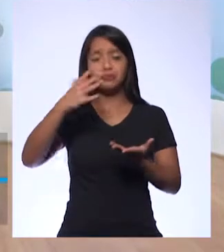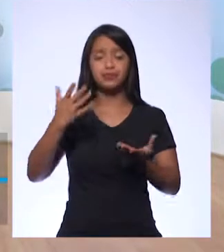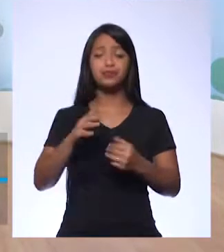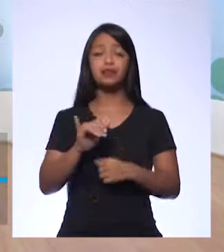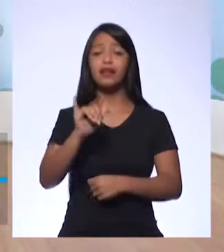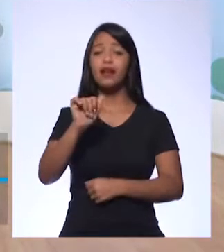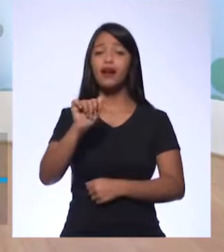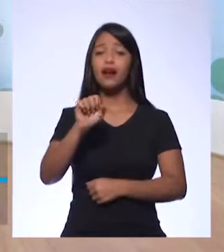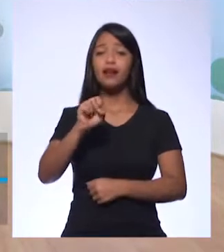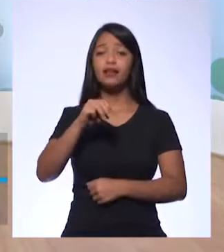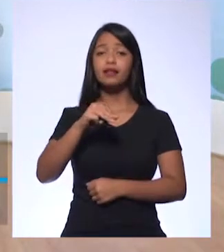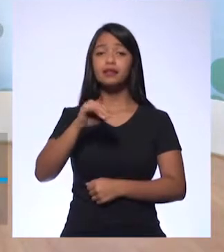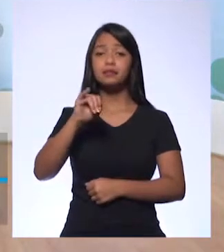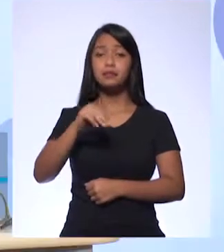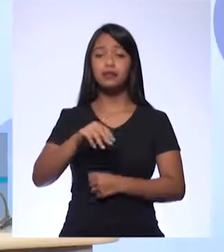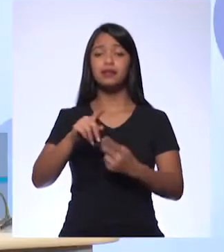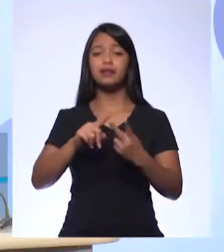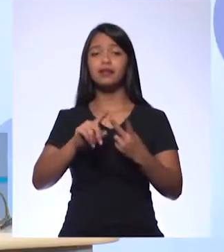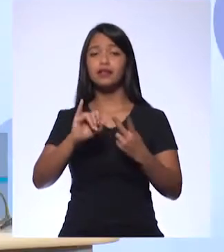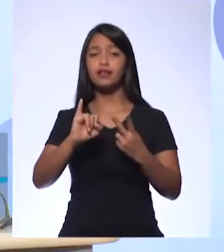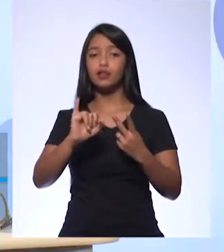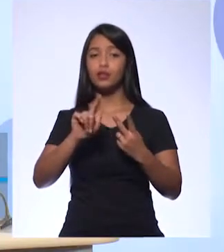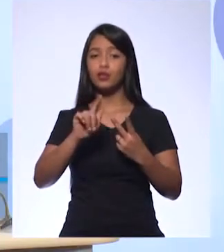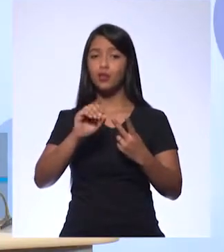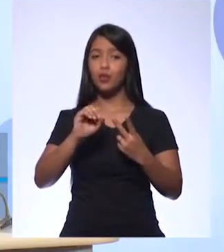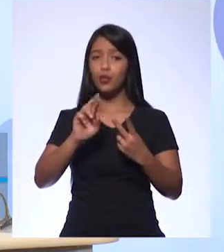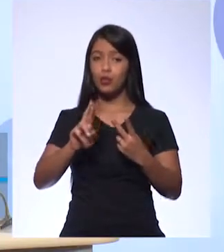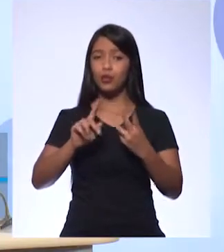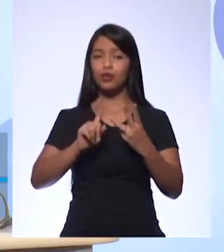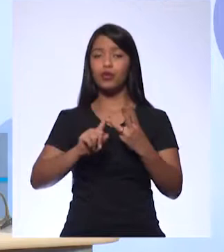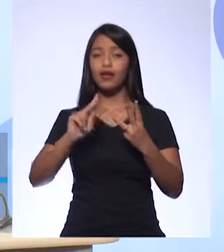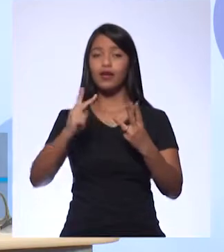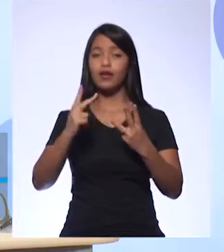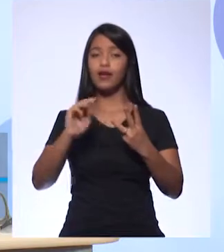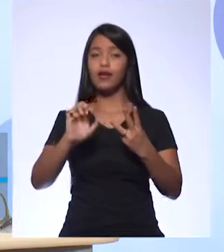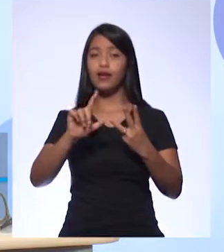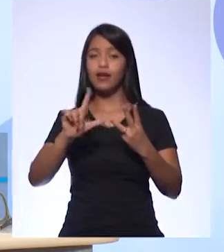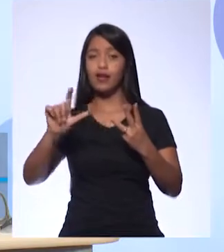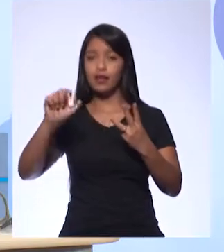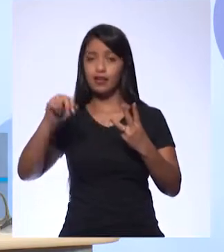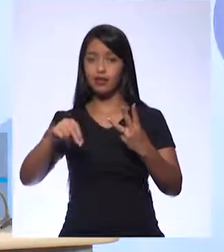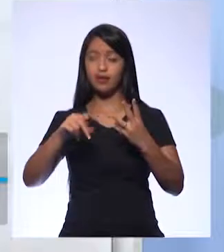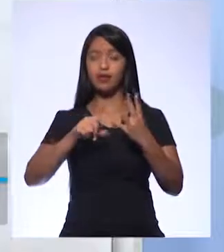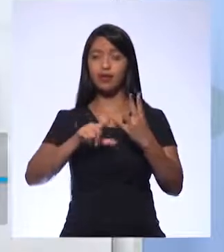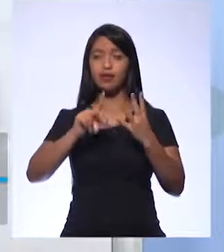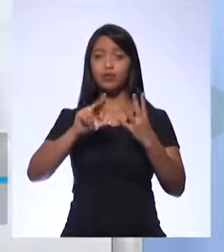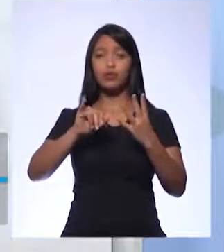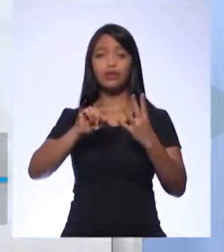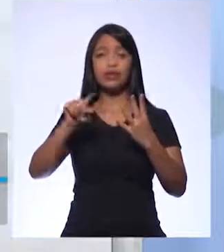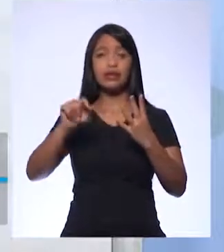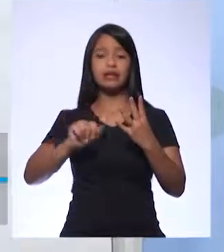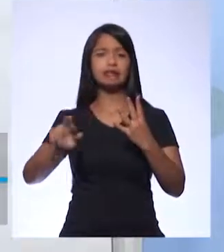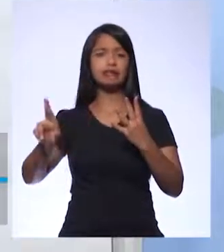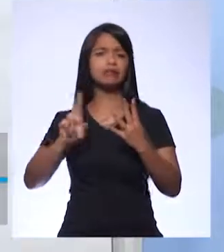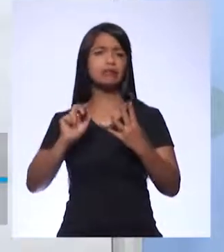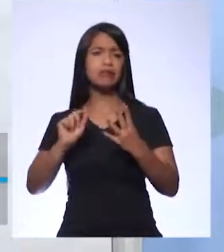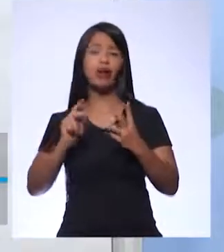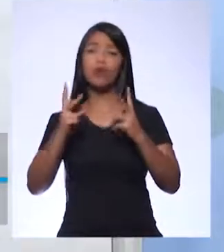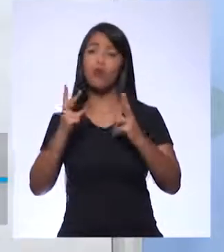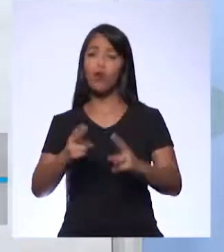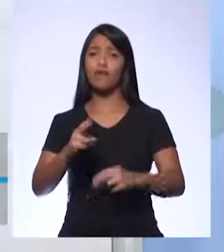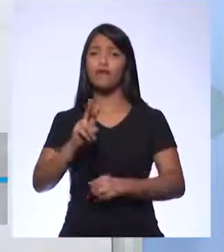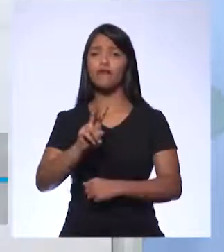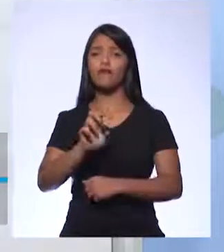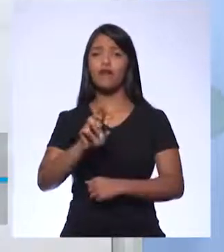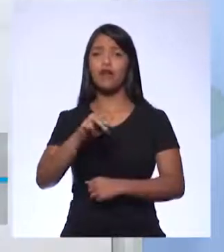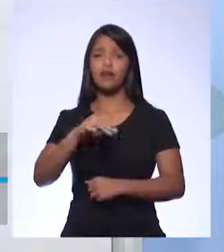Yasmin, Igor, Ellen, Luísa escreveram verme, professor. Ok. Falando sobre a crítica, né? Toda crítica é bem-vinda